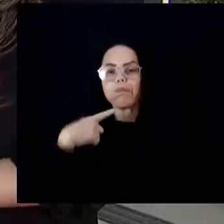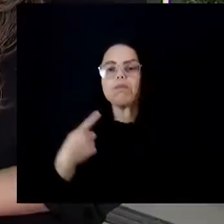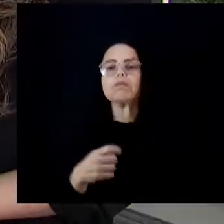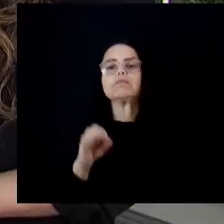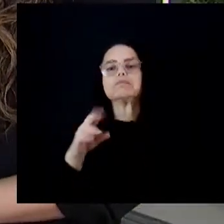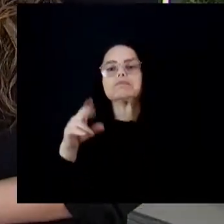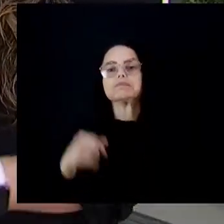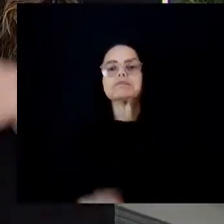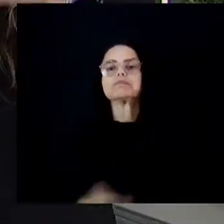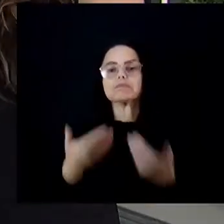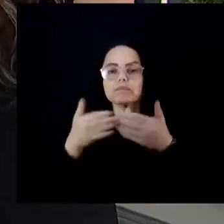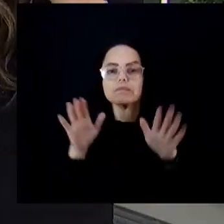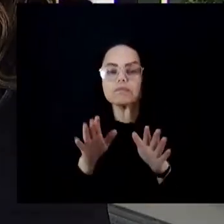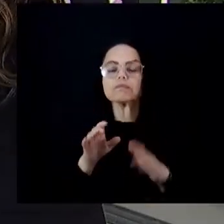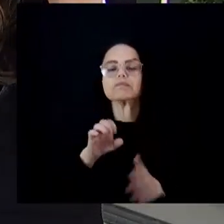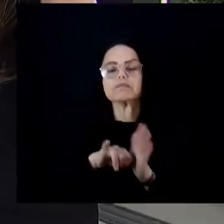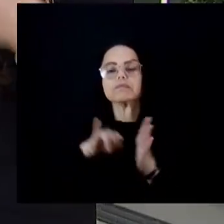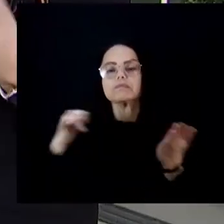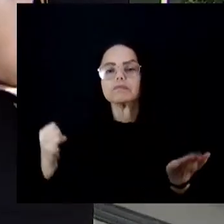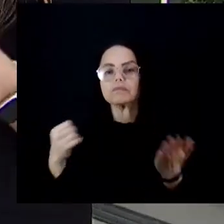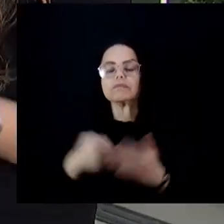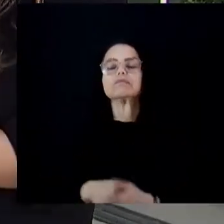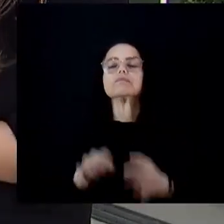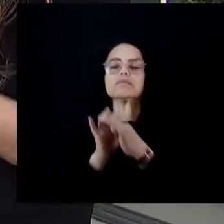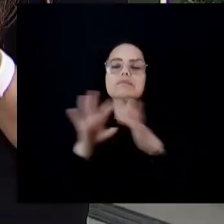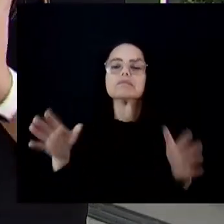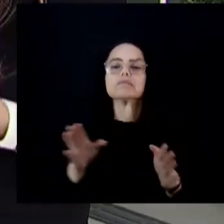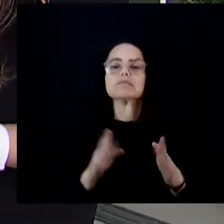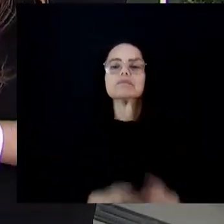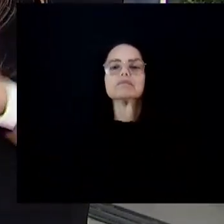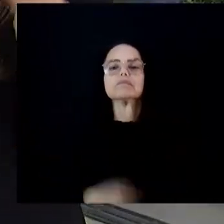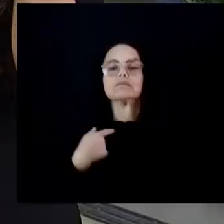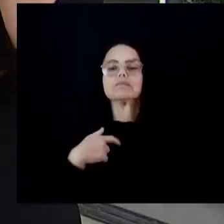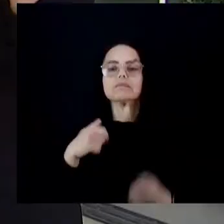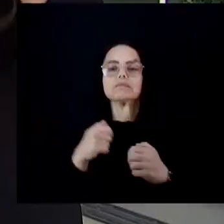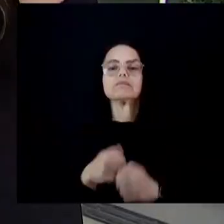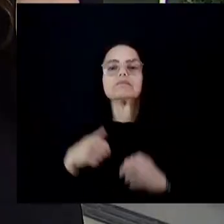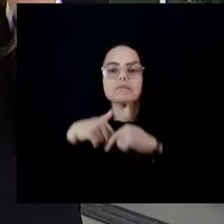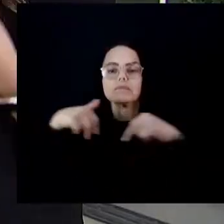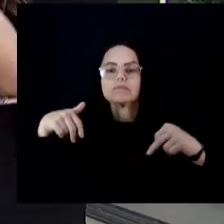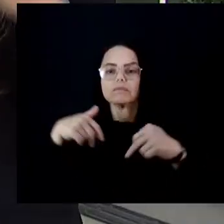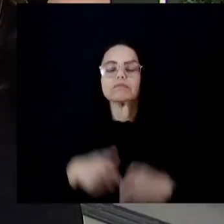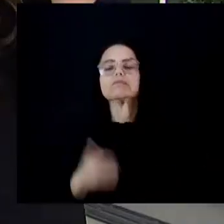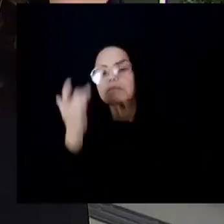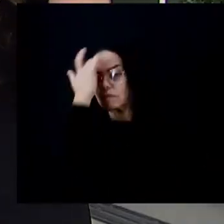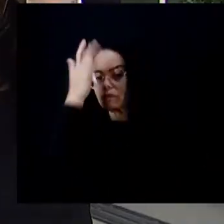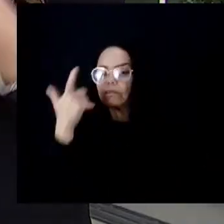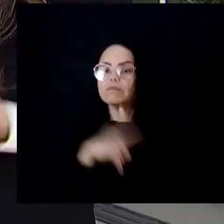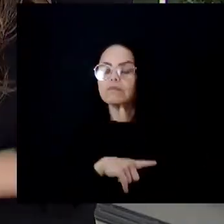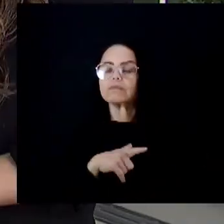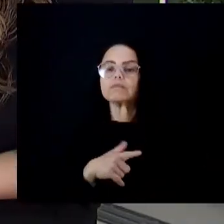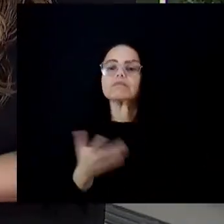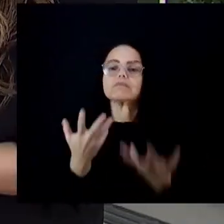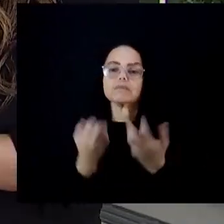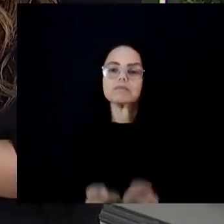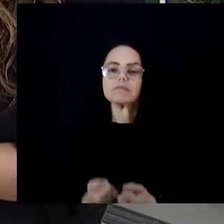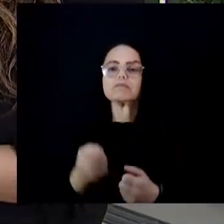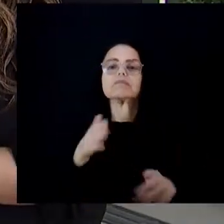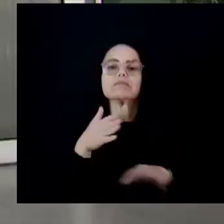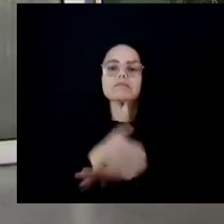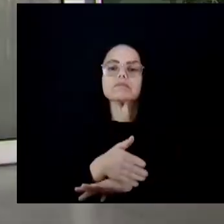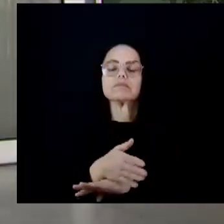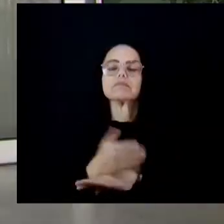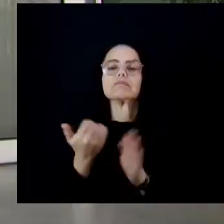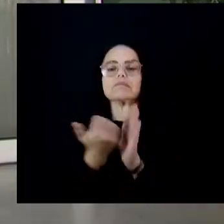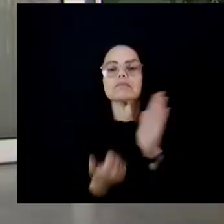abre um edital e disponibiliza um ambiente eletrônico de uma forma muito mais fácil para que eles consigam aderir e ter acesso àqueles descontos